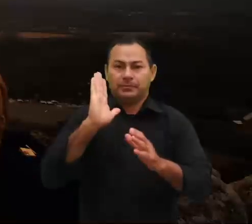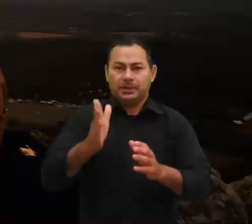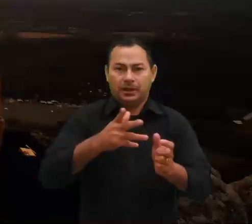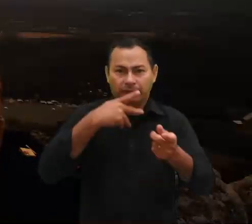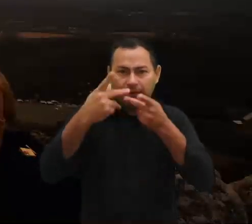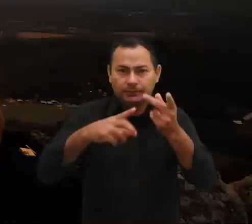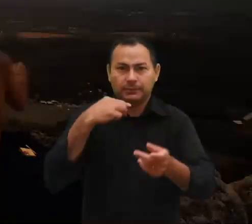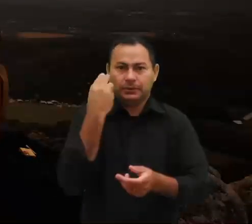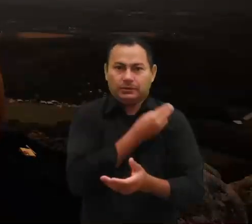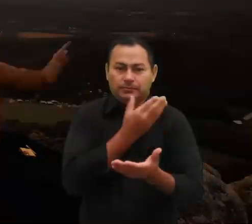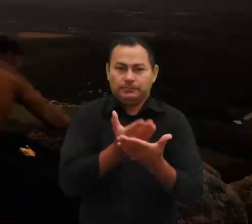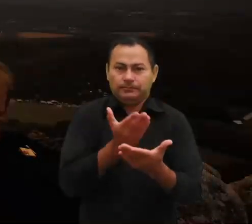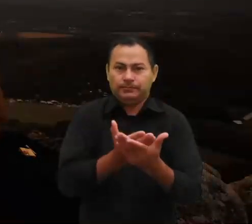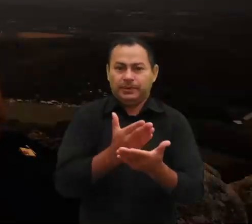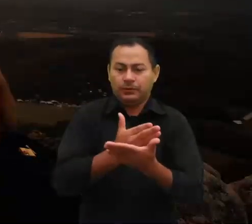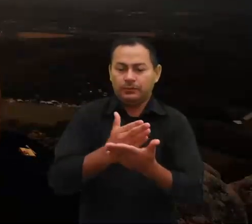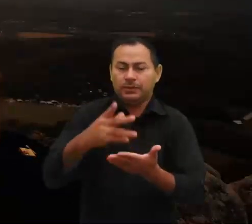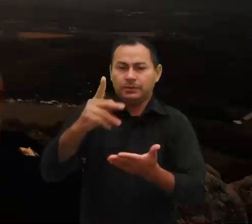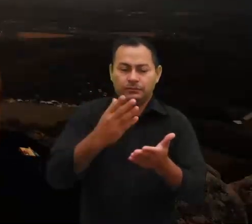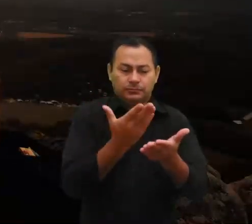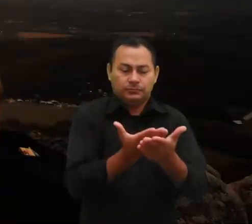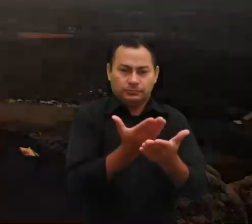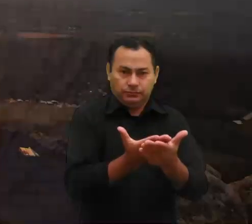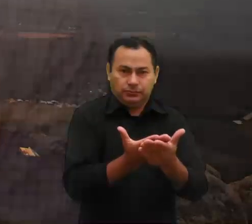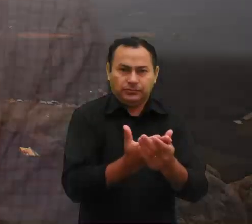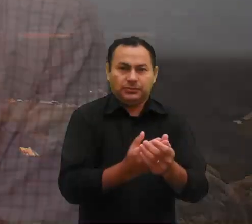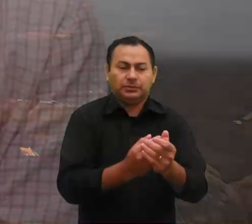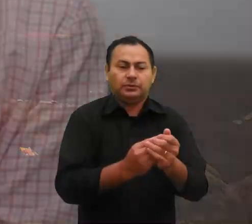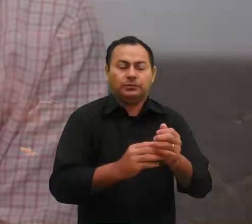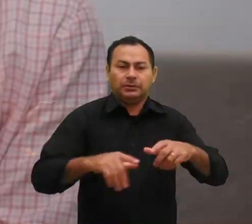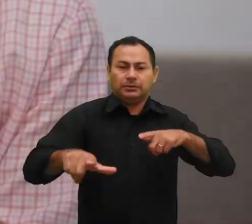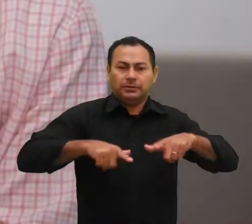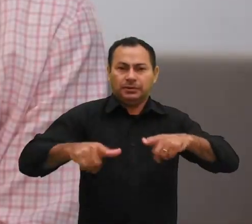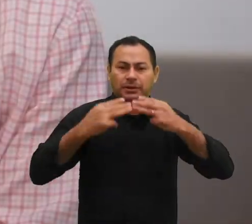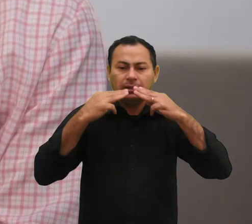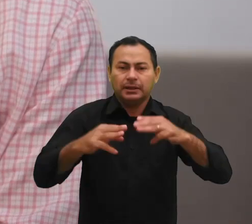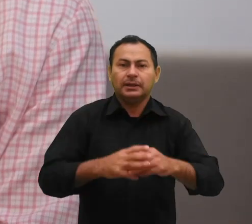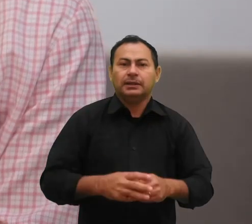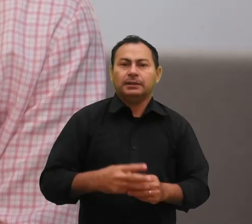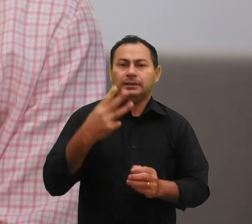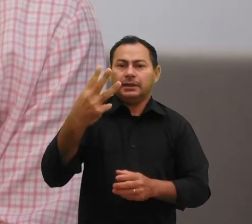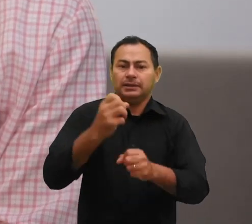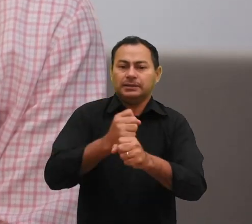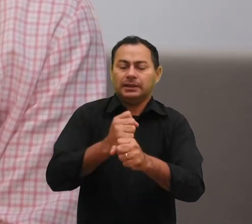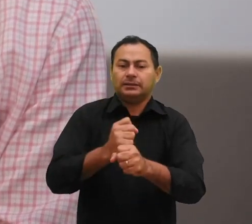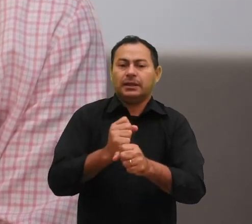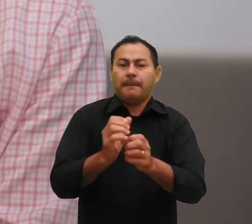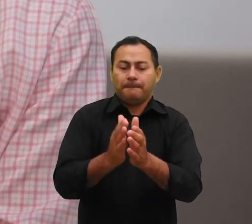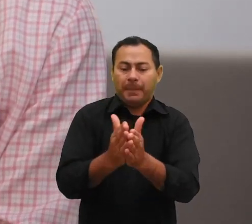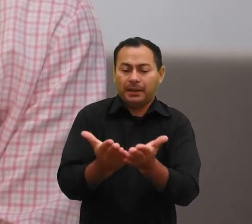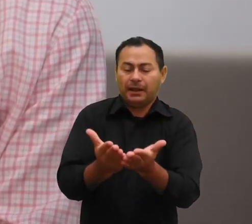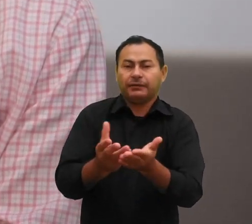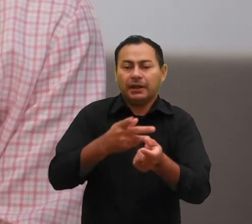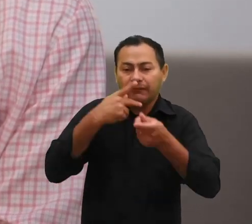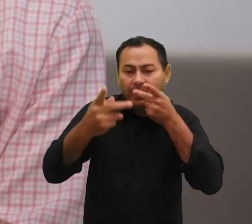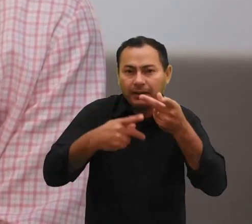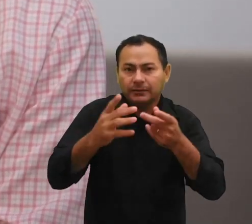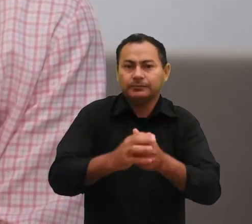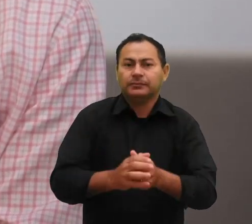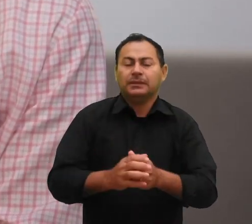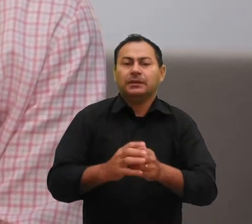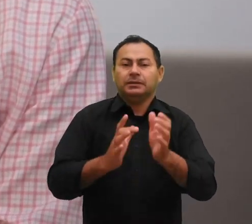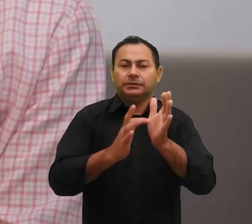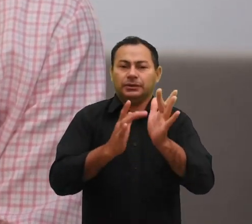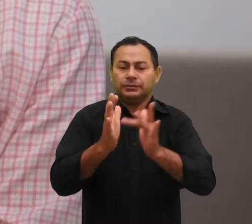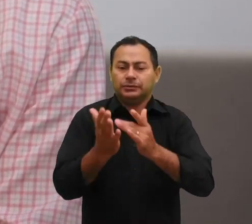Já destacamos em nosso estudo que Jesus iniciou seu ministério de 3 anos com as palavras: está escrito. Ele iniciou